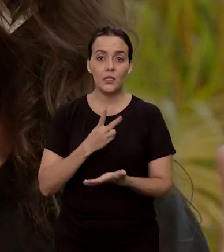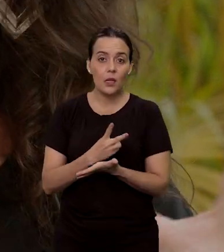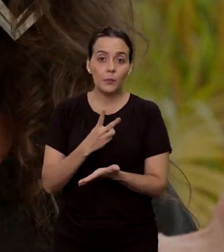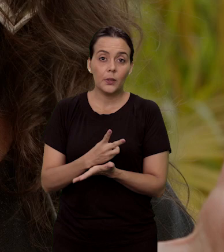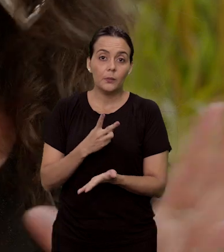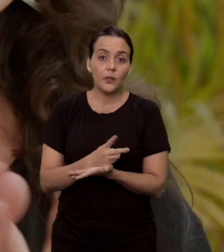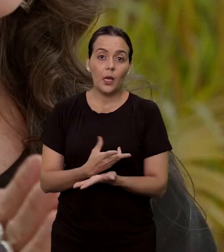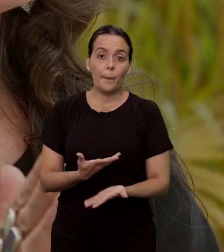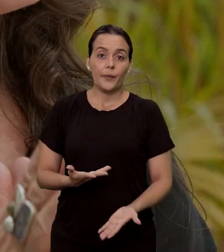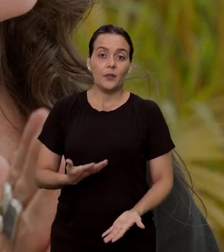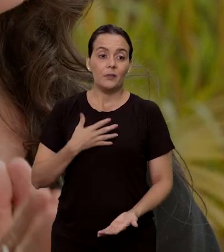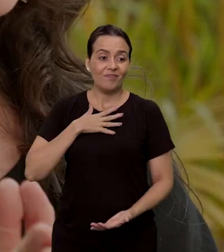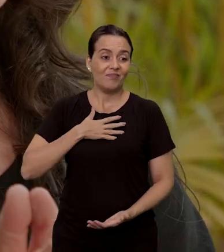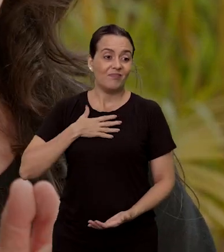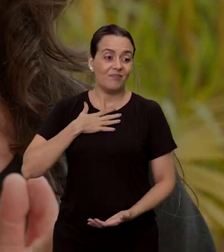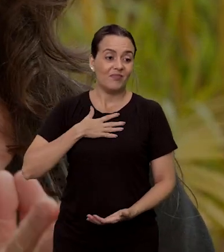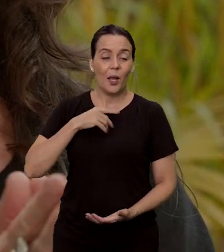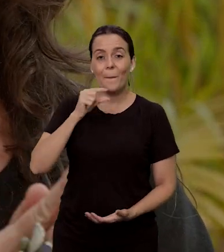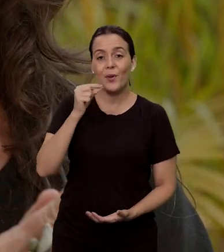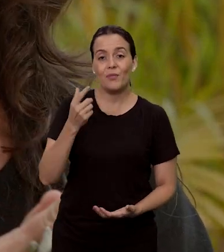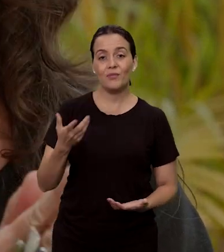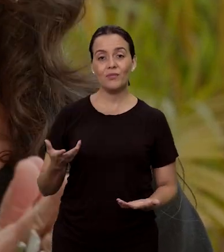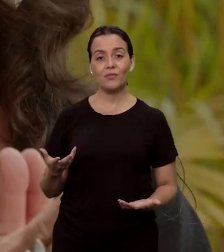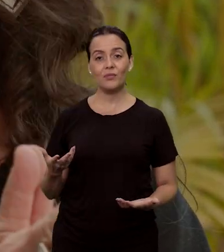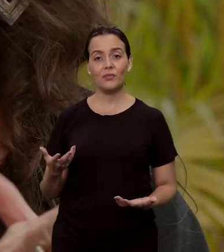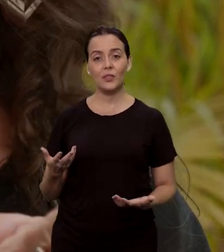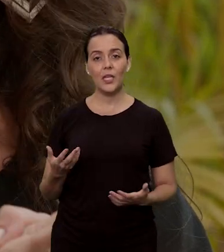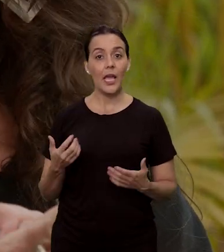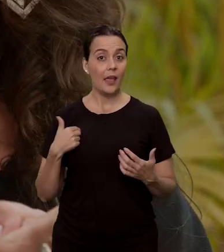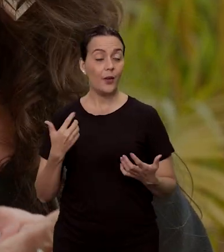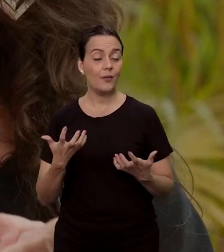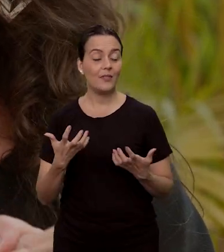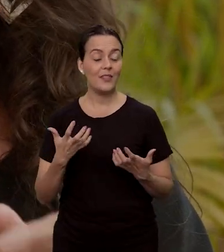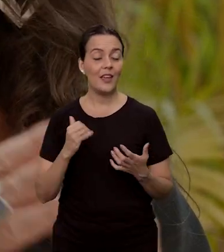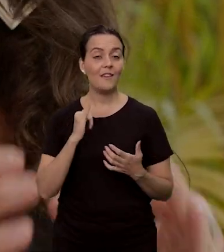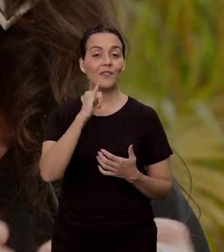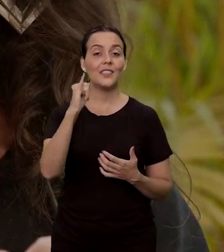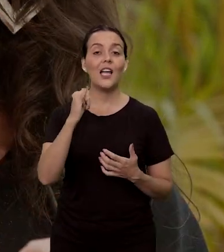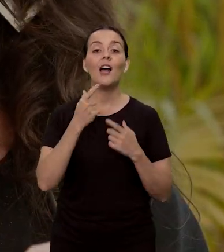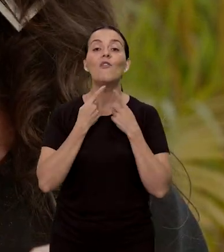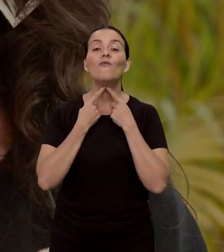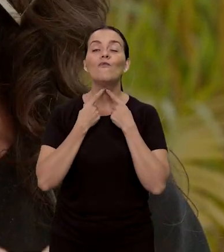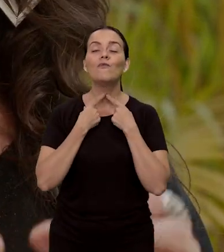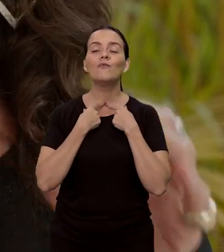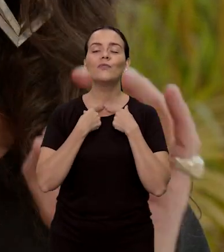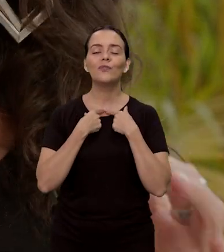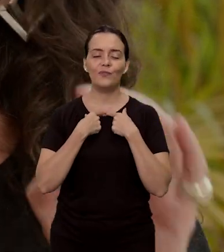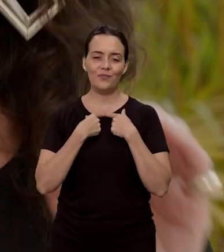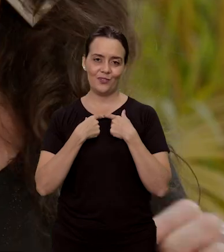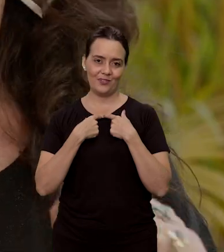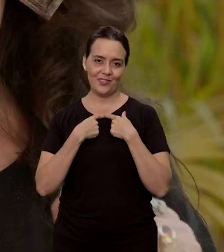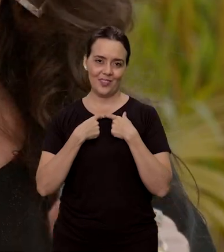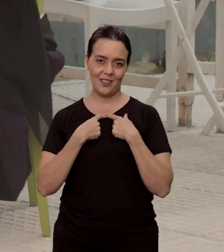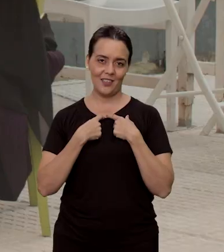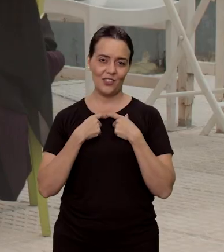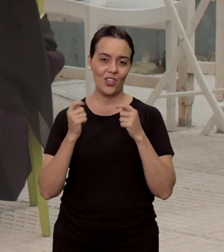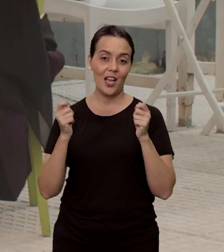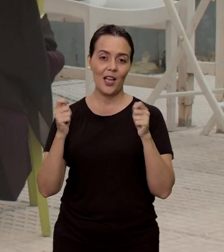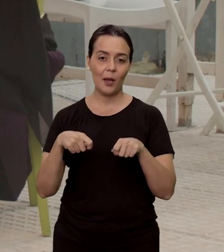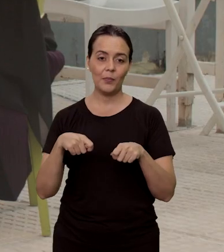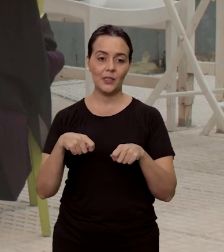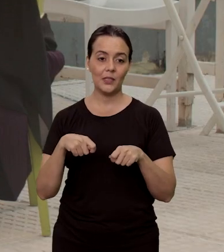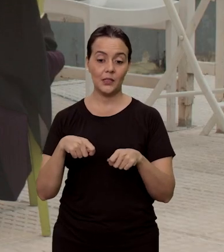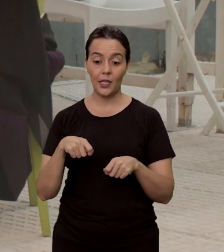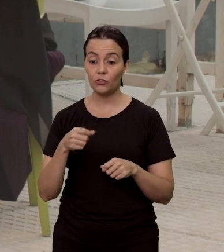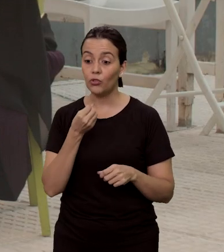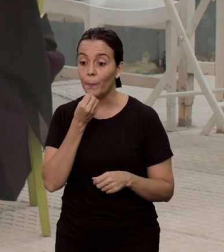um desejo, seria o desejo que a gente desenvolvesse a capacidade do suficiente.